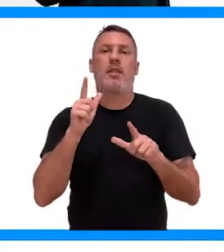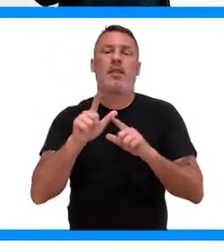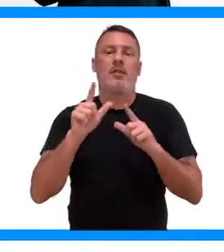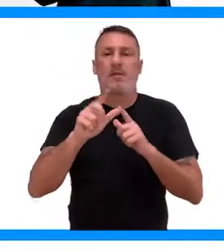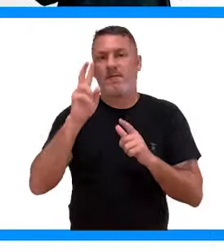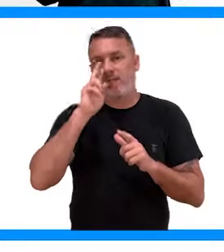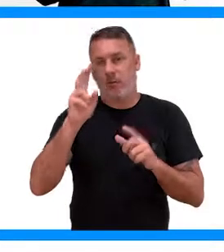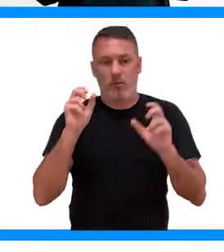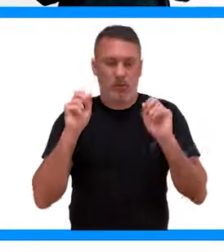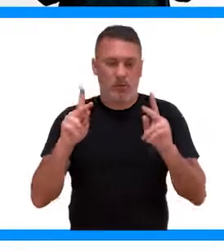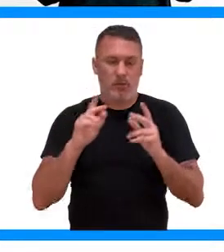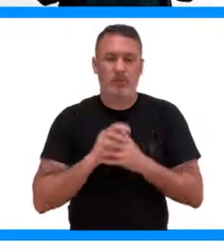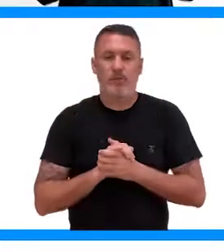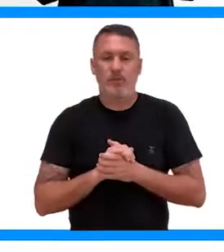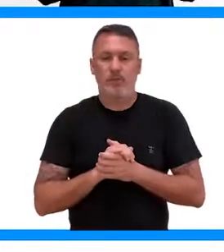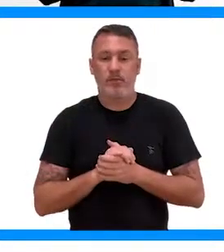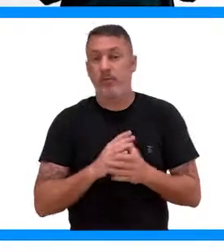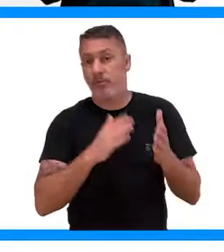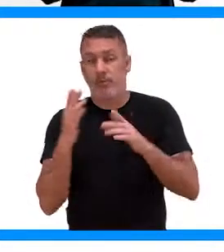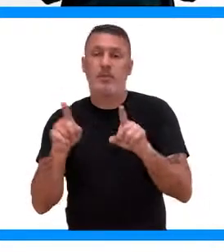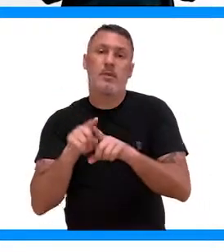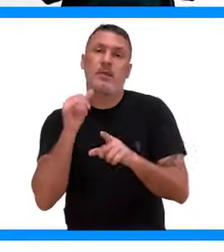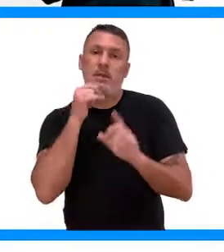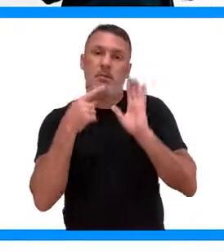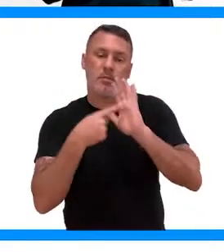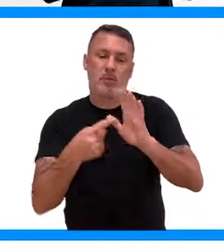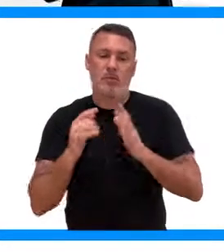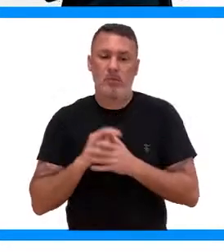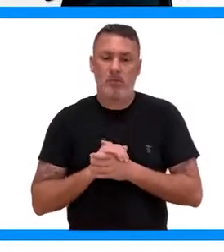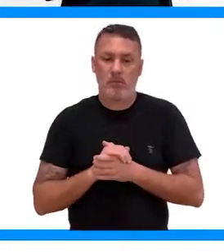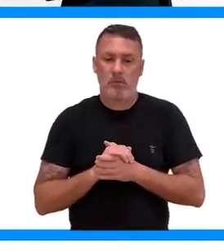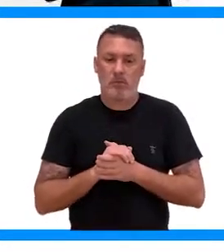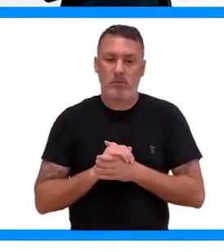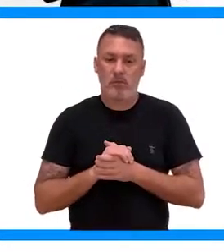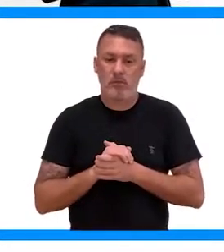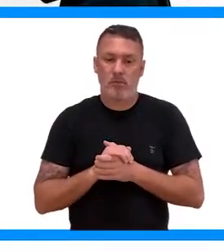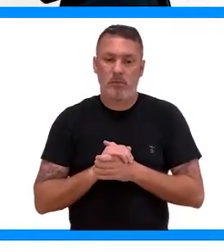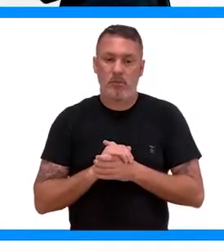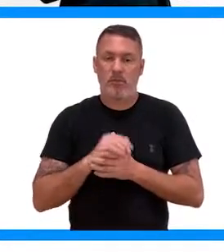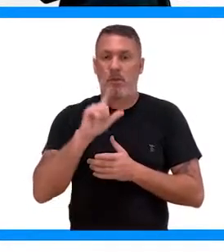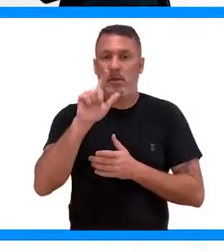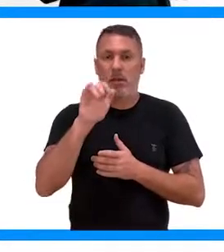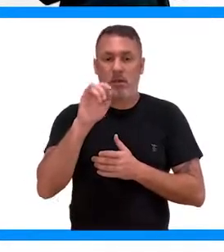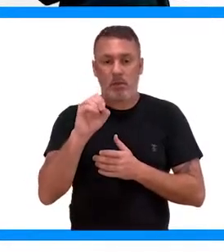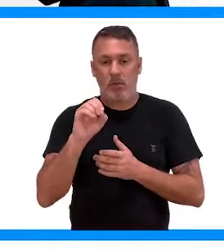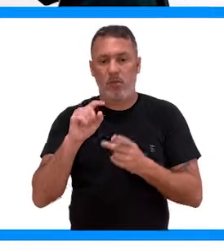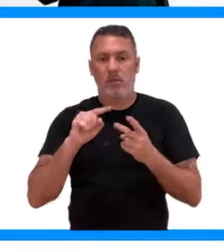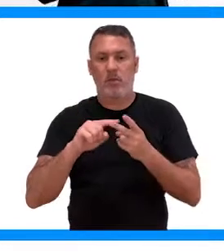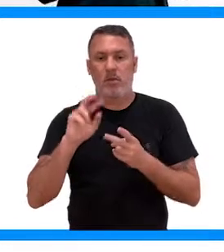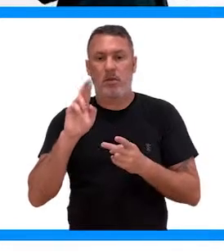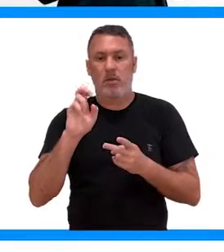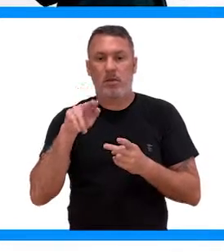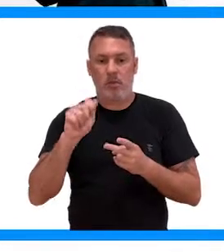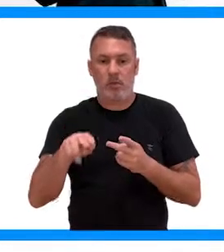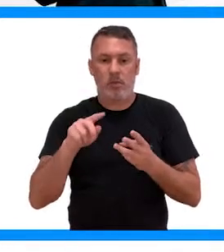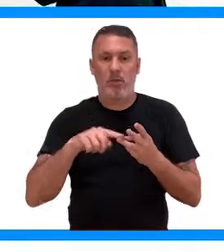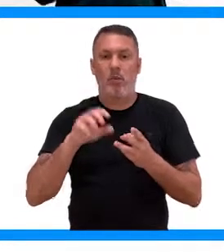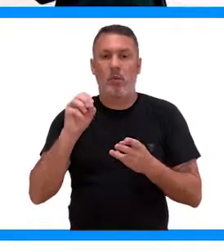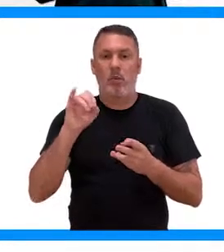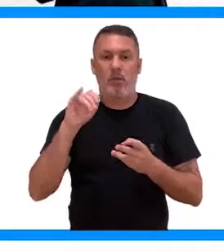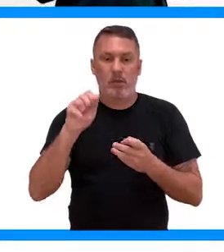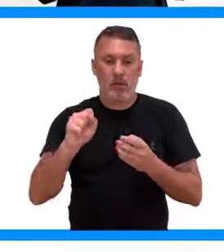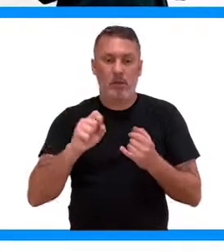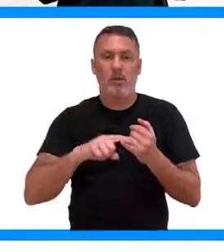numa forte, ok? Então, exemplos. Leído, reúnan,